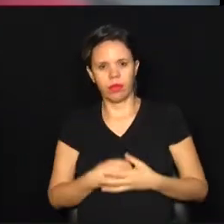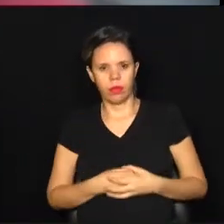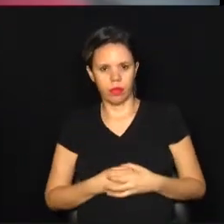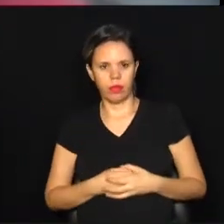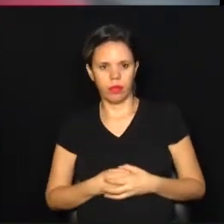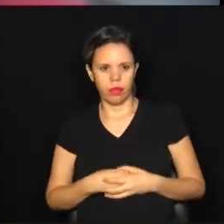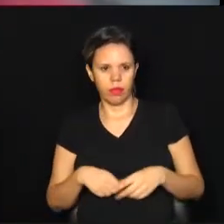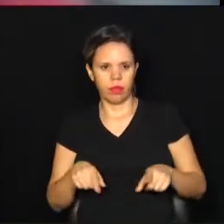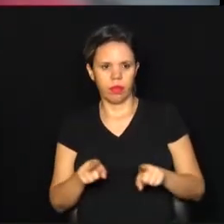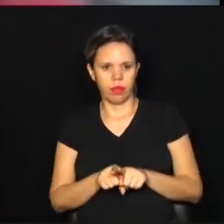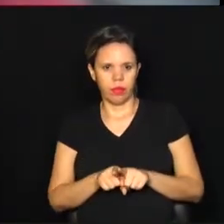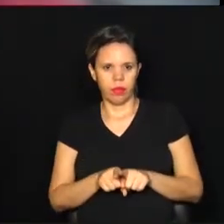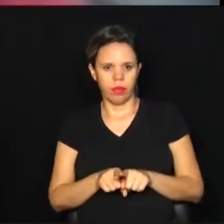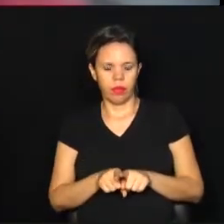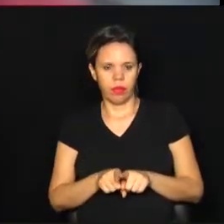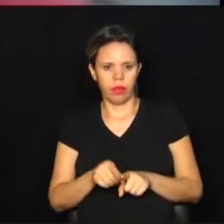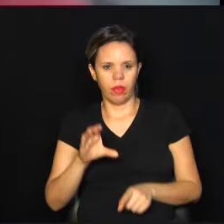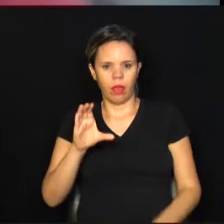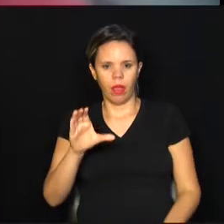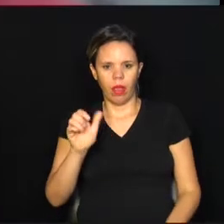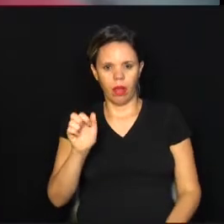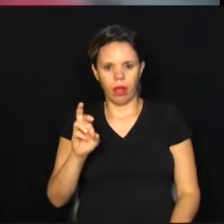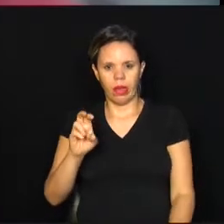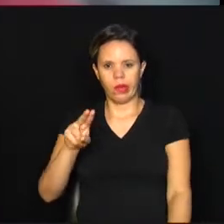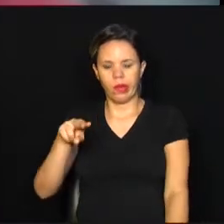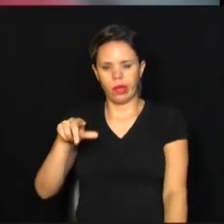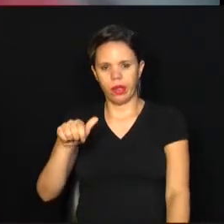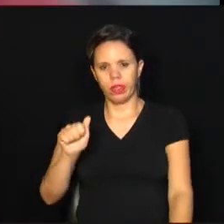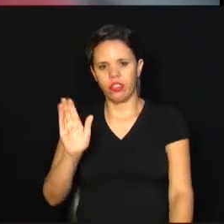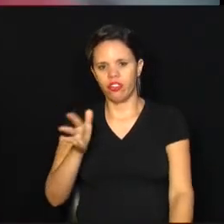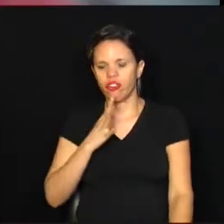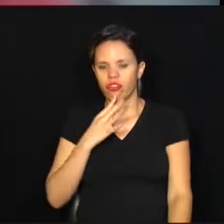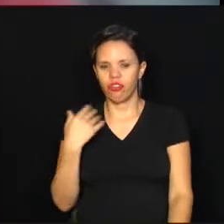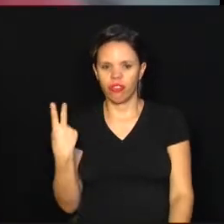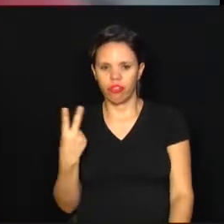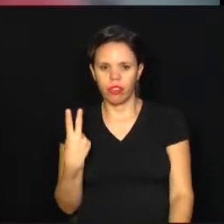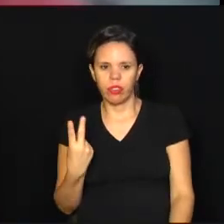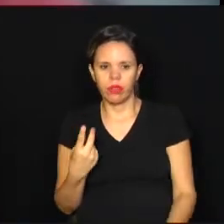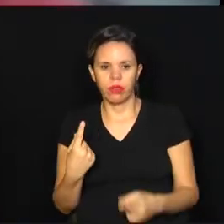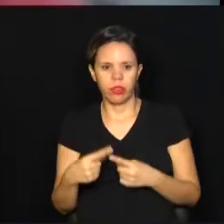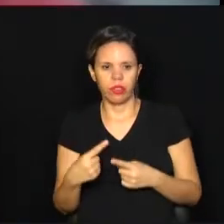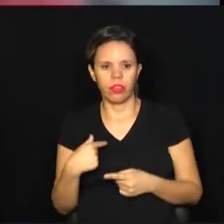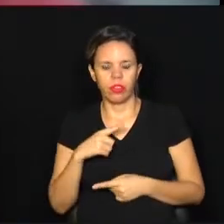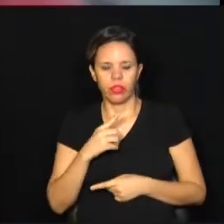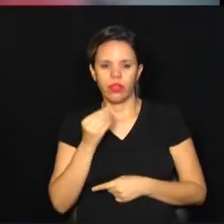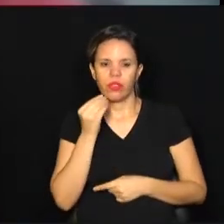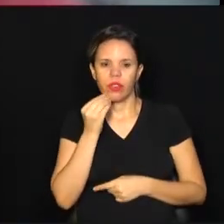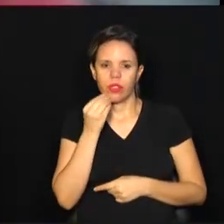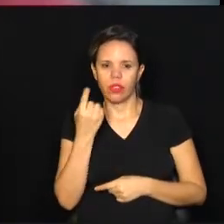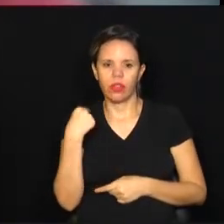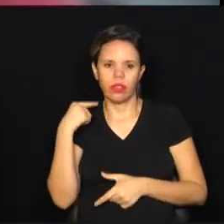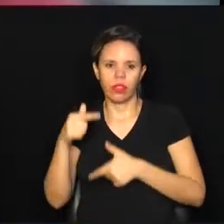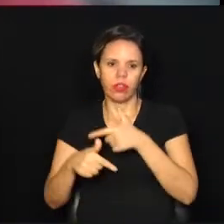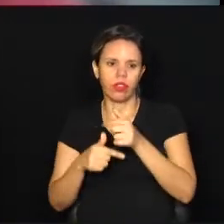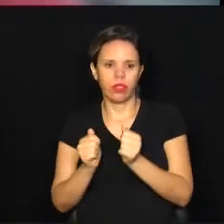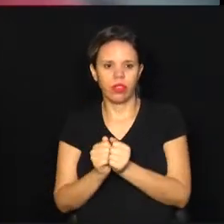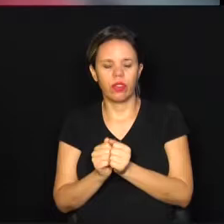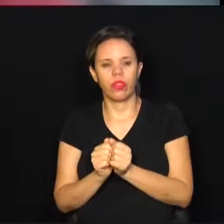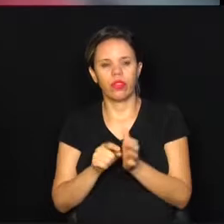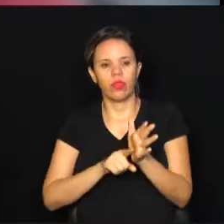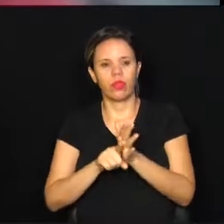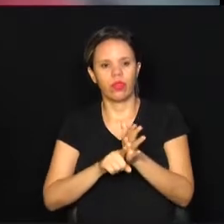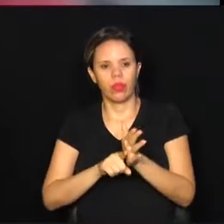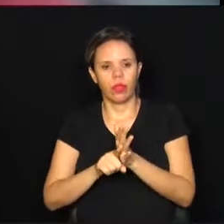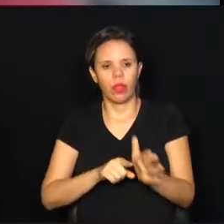e também a Carolina, né, que já nos conhecemos, porque eu tive a oportunidade de trabalhar na consultoria